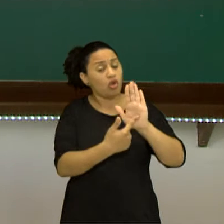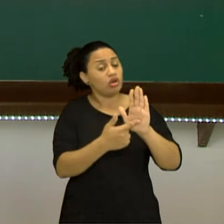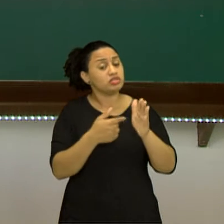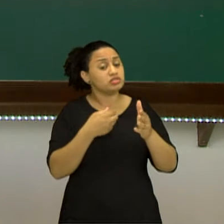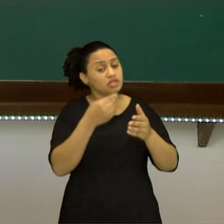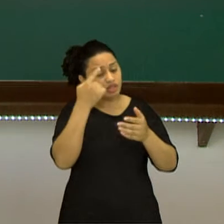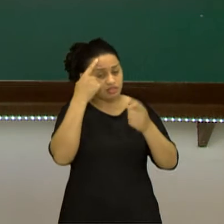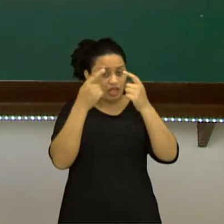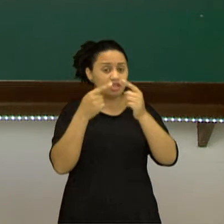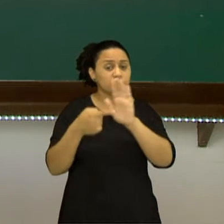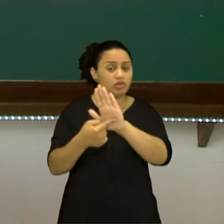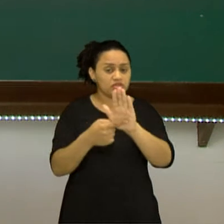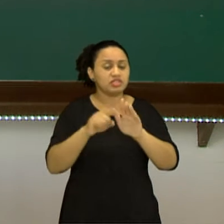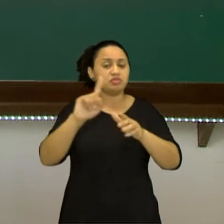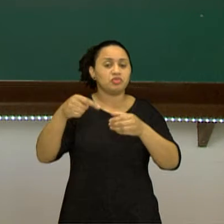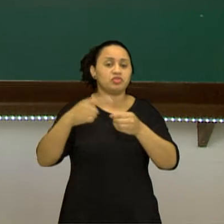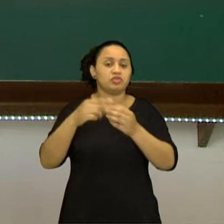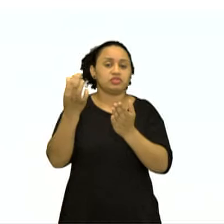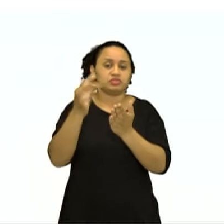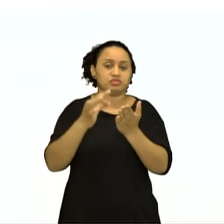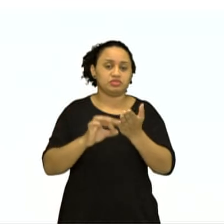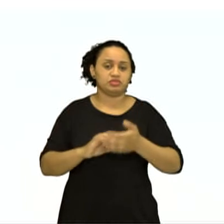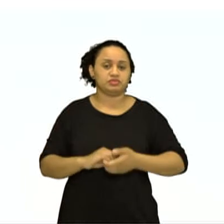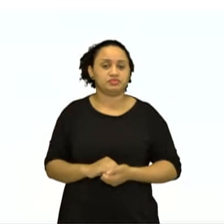ideias e a gente volta fazendo a correção.